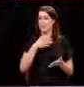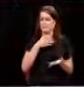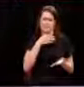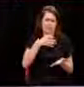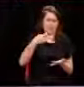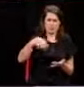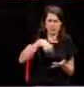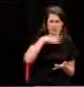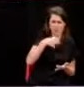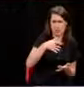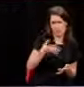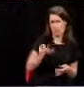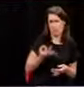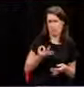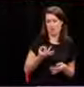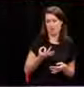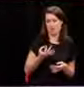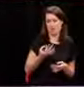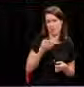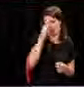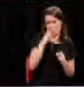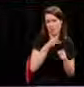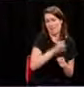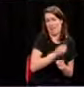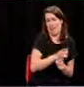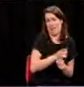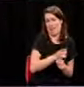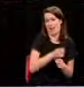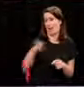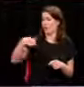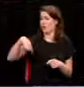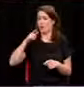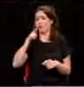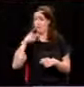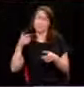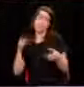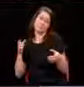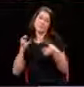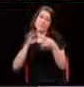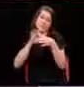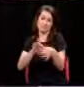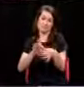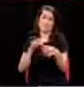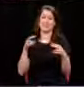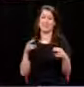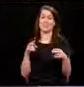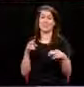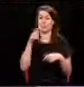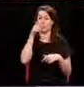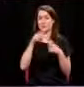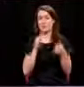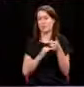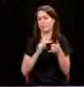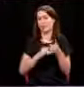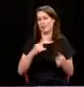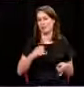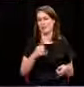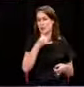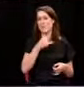nós tentamos sempre ir em contra, é a ligação com os adeptos, com os sócios, com os benfiquistas.